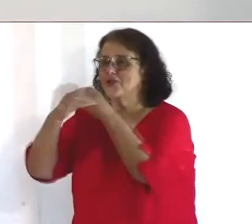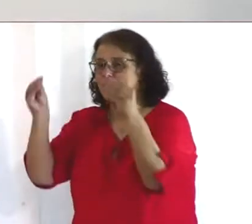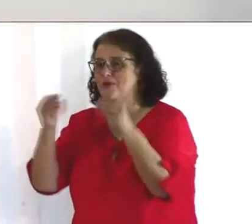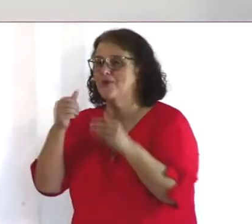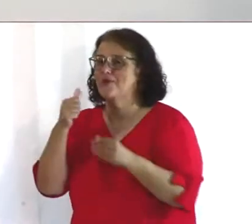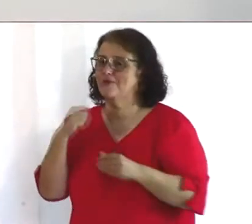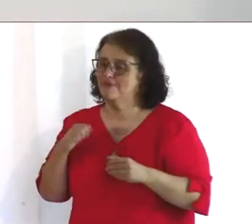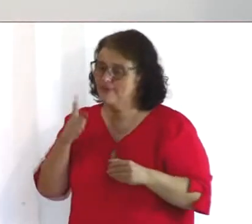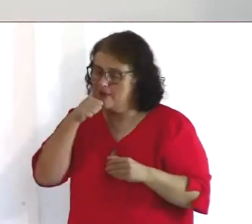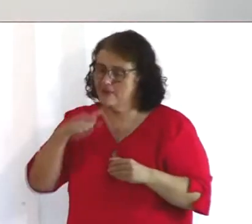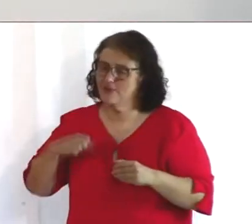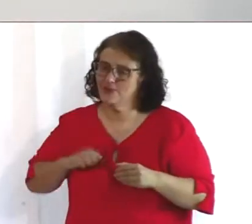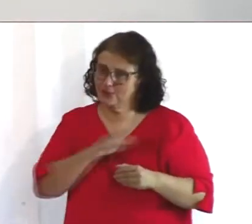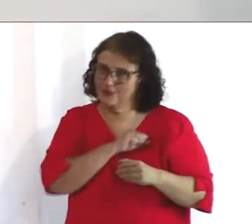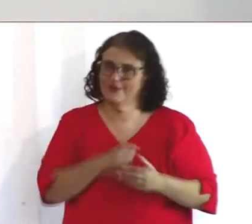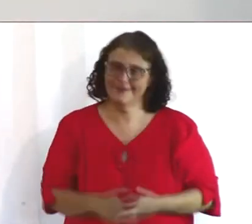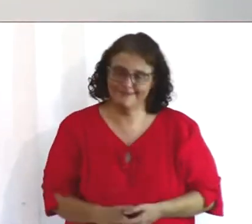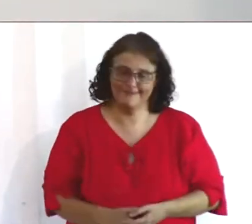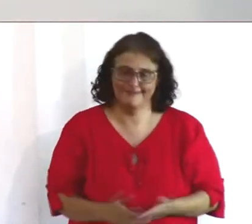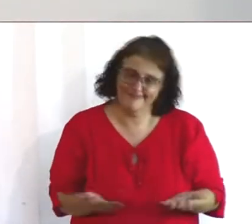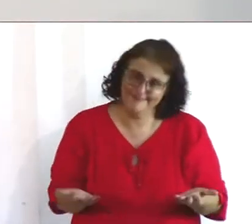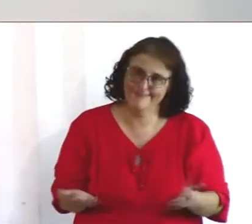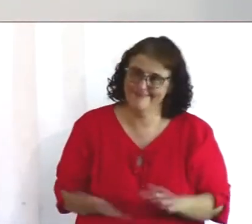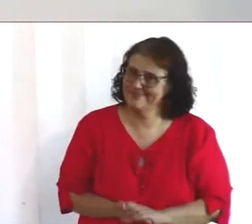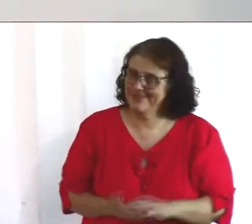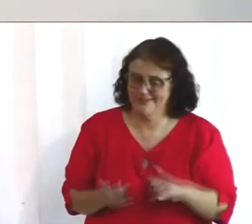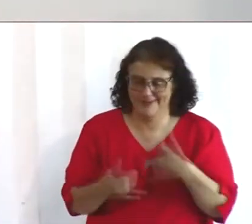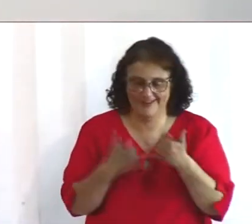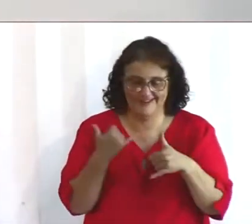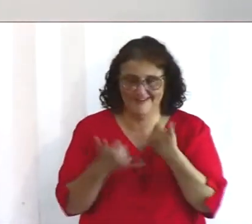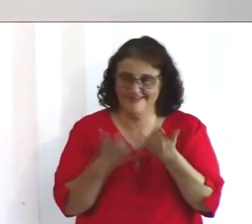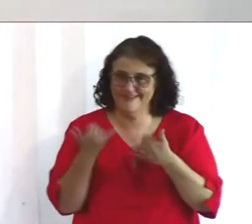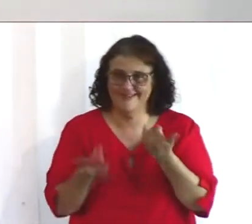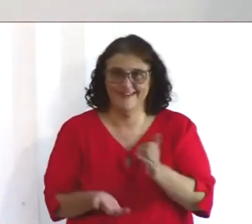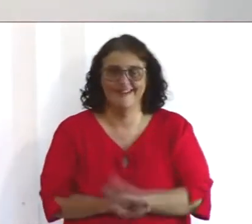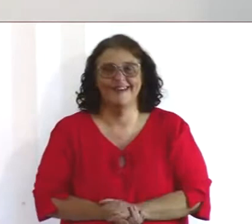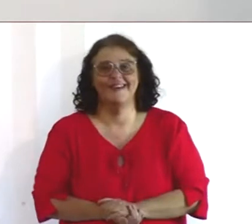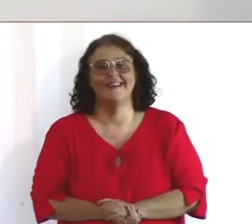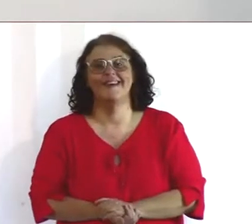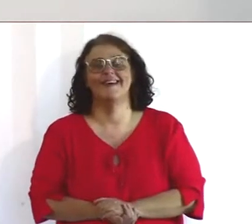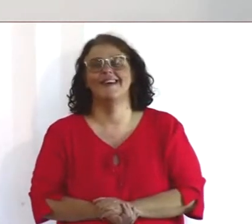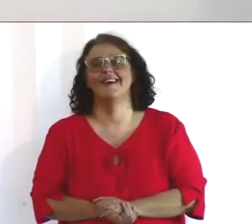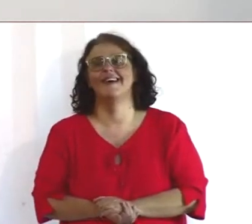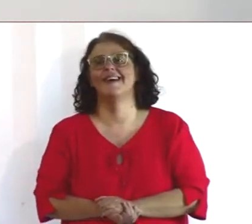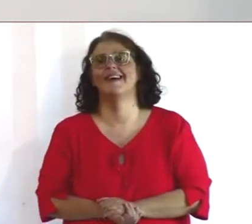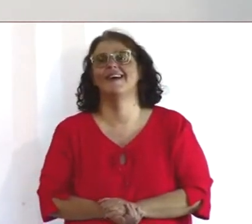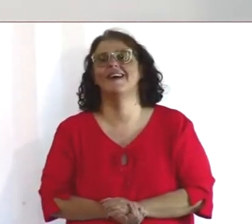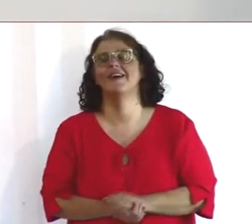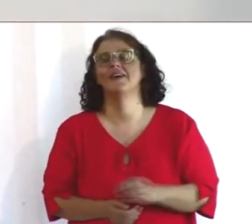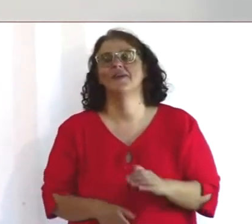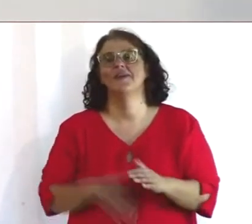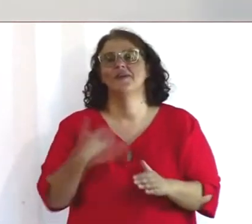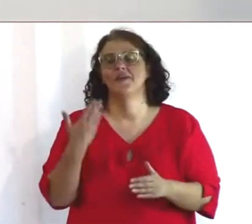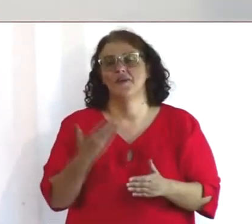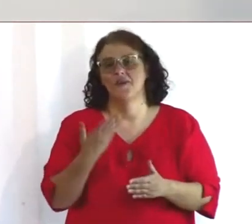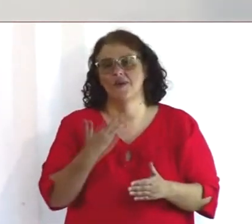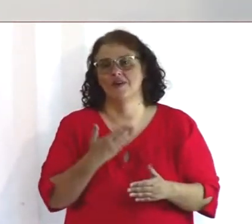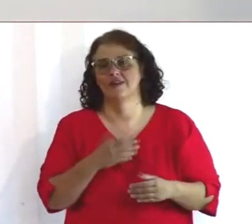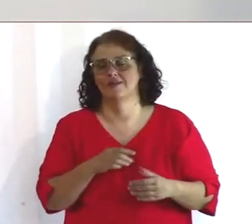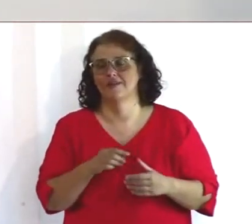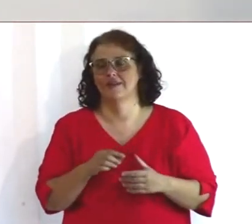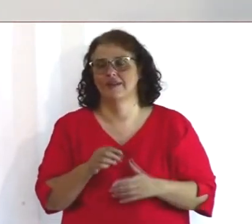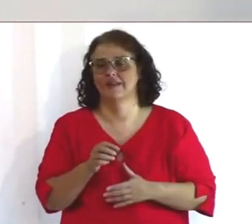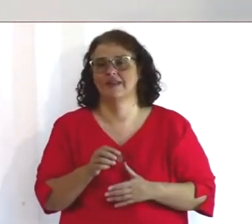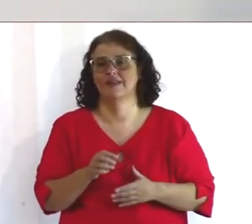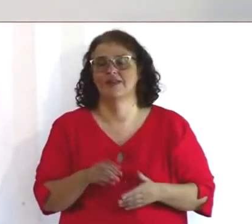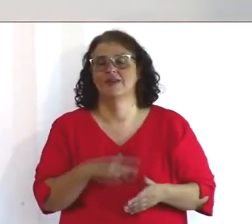Pedro inclusive, porque senão a Bíblia não diria que ele teria uma sogra. E lá em 1 Coríntios 9:5, quando Paulo conversa a